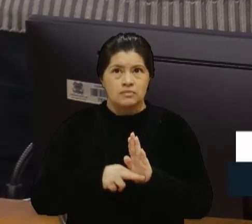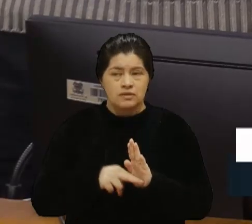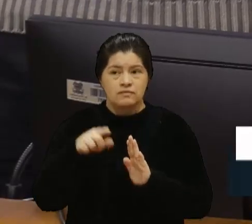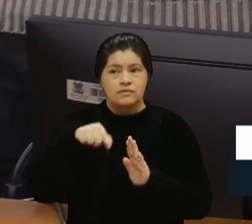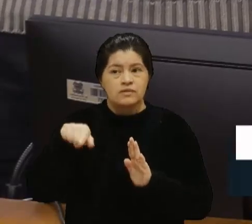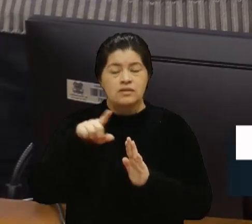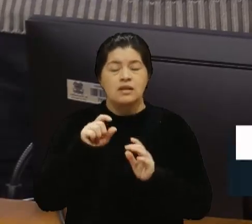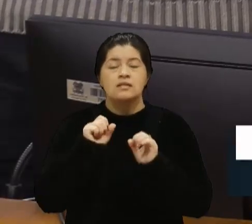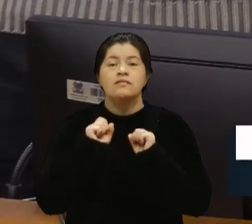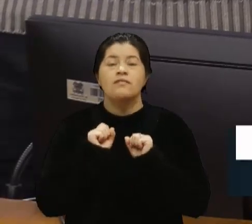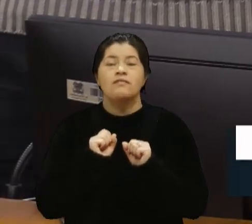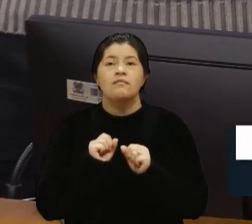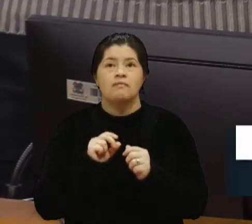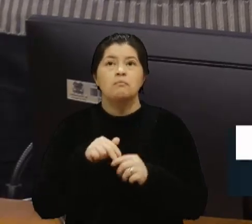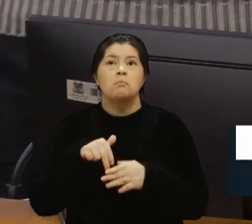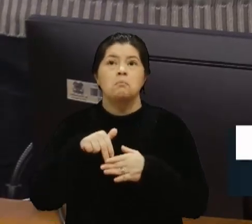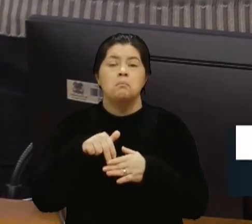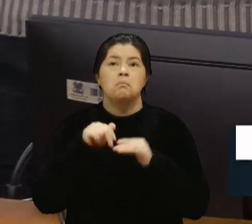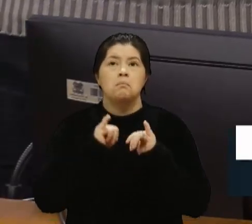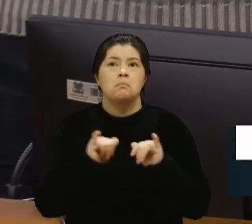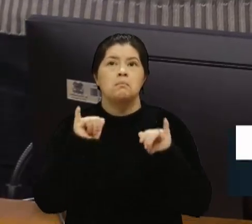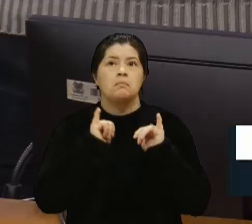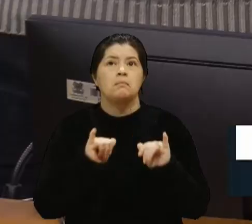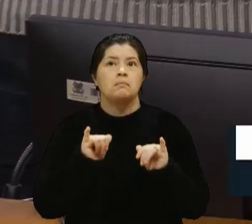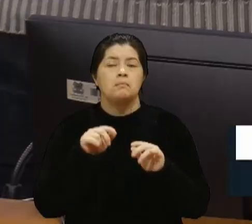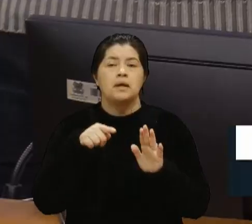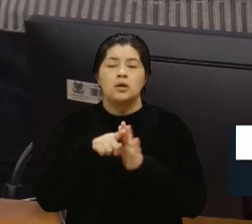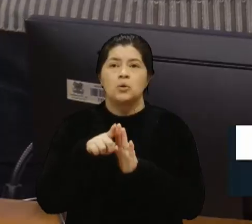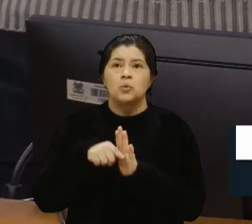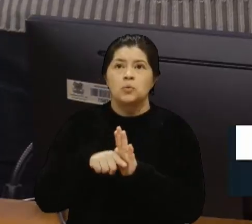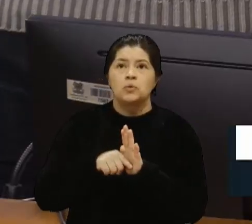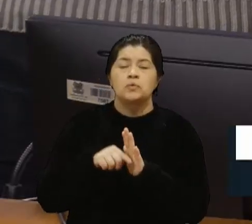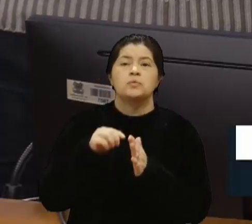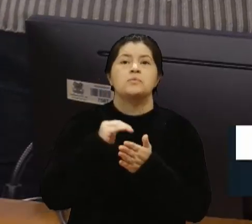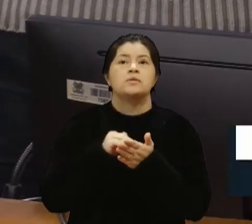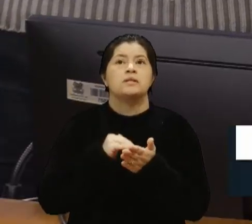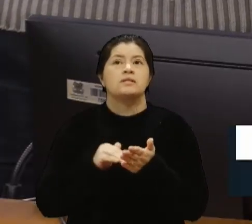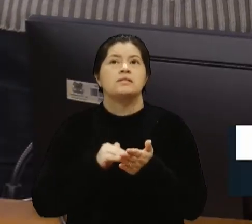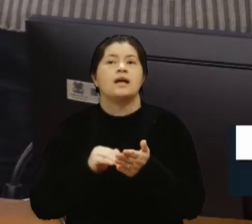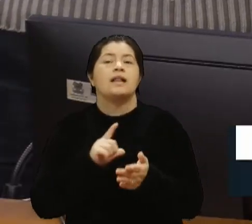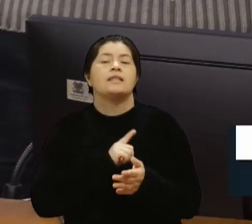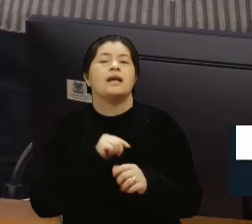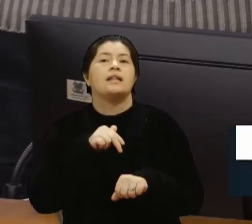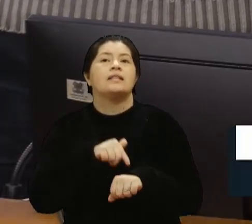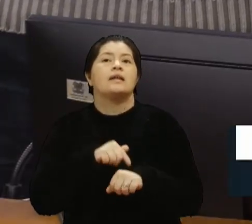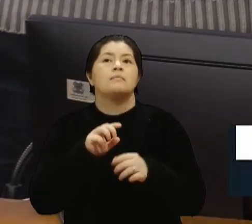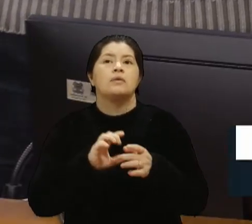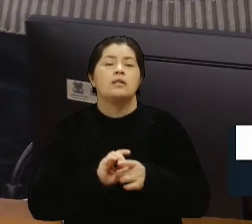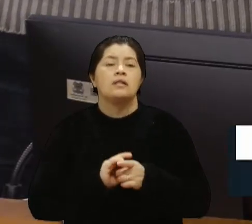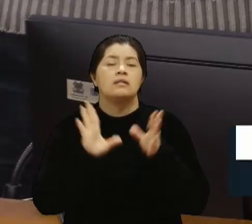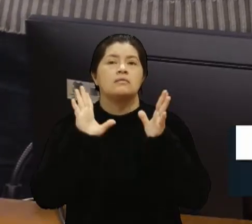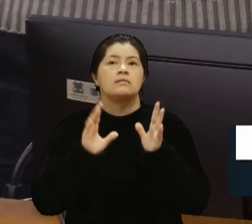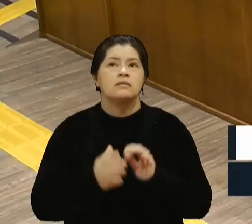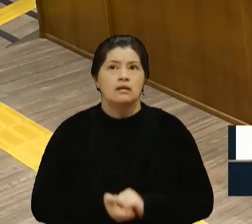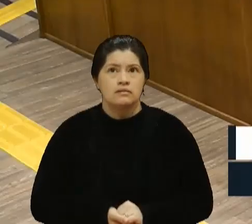que vocês façam as suas manifestações e perguntas, e o secretário tem o tempo ilimitado para as